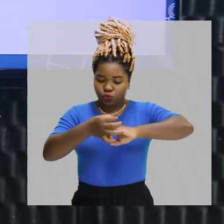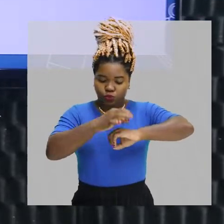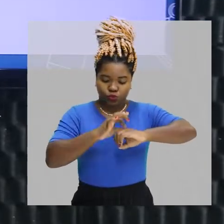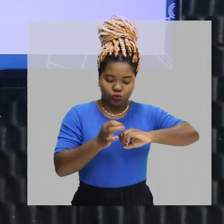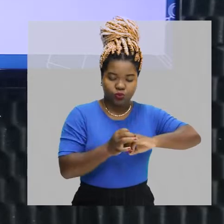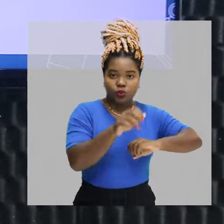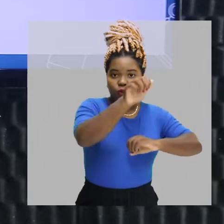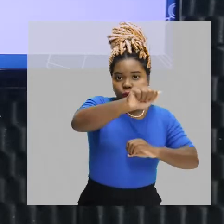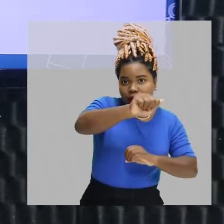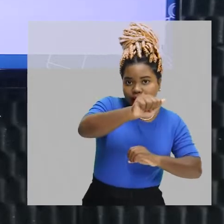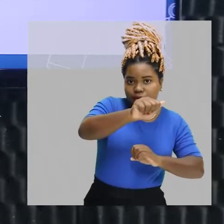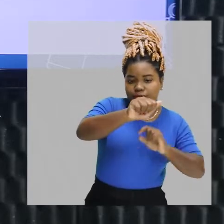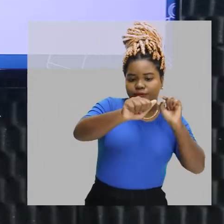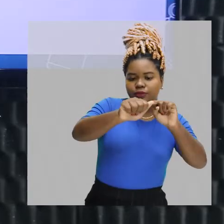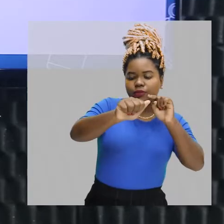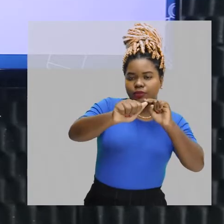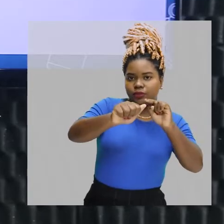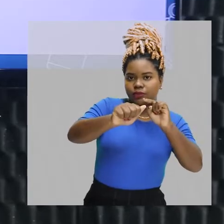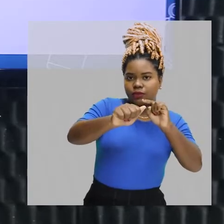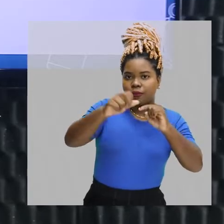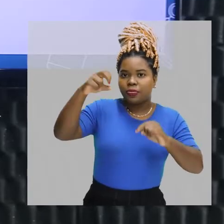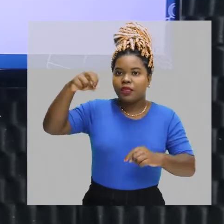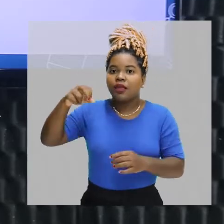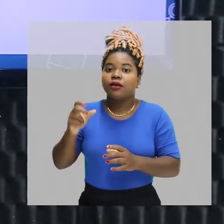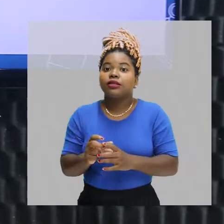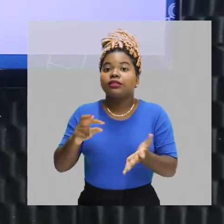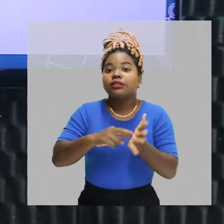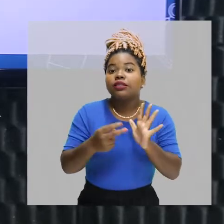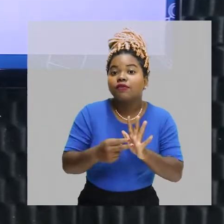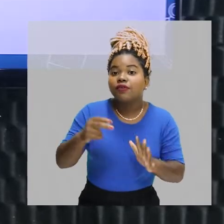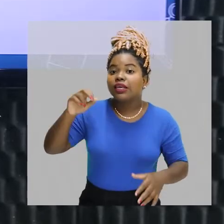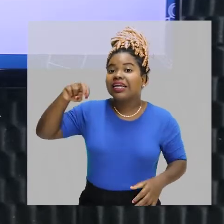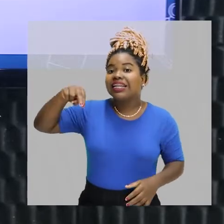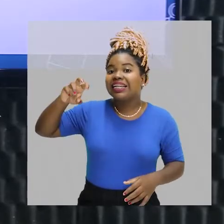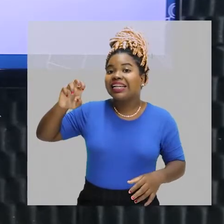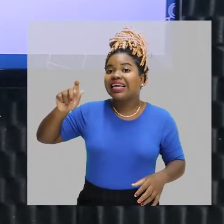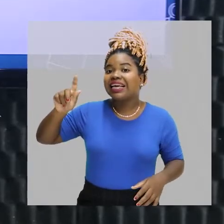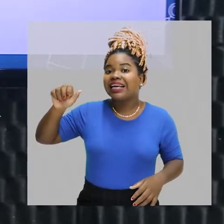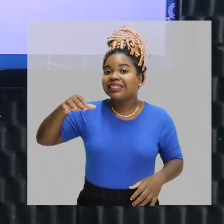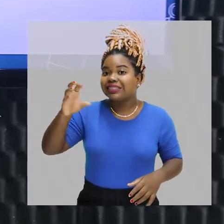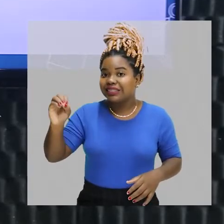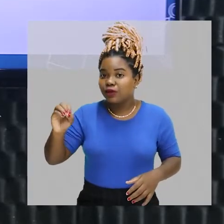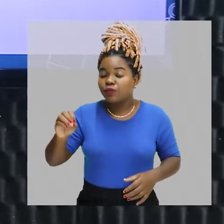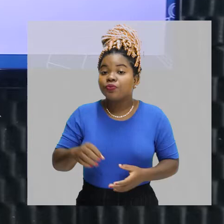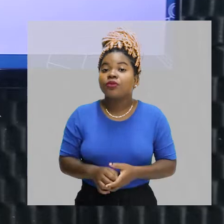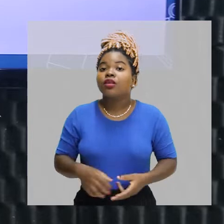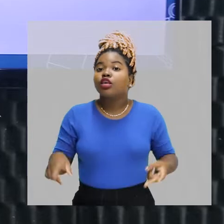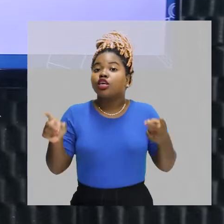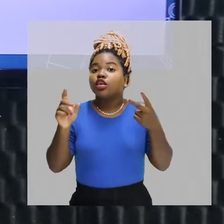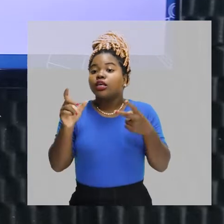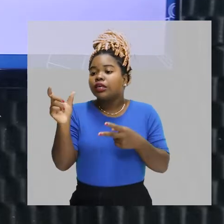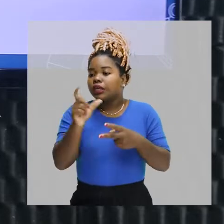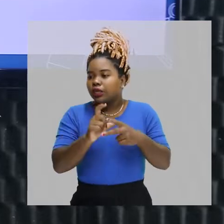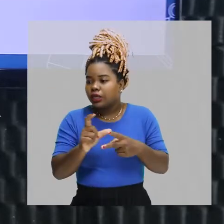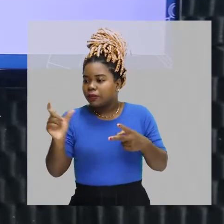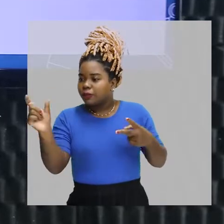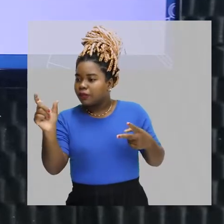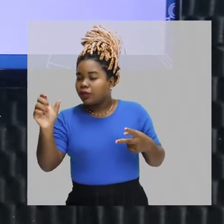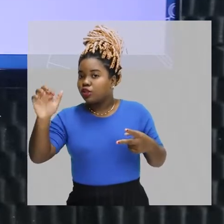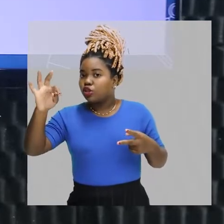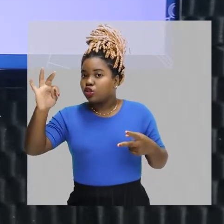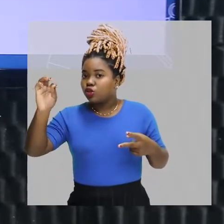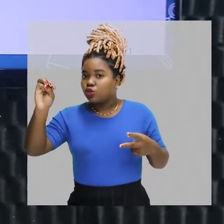o tomos, certo? Significa divisível, certo? Então a palavra átomo significa